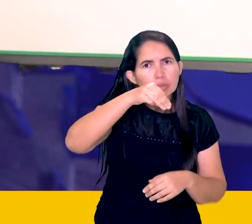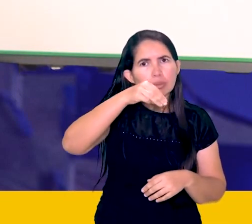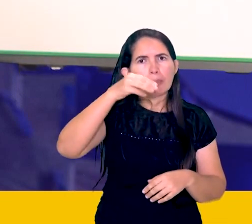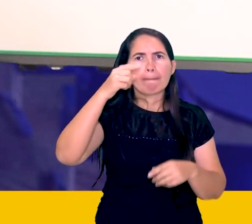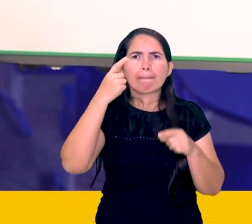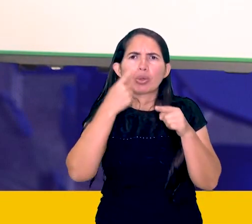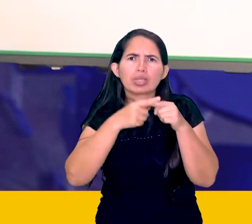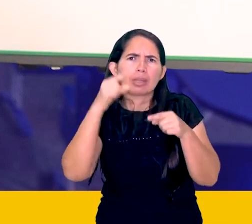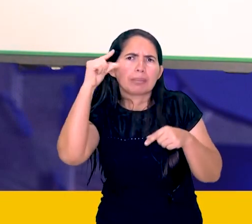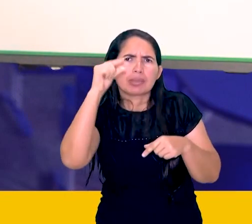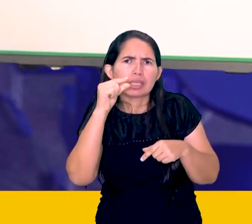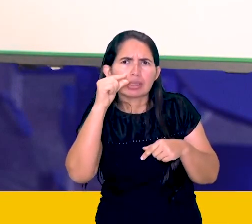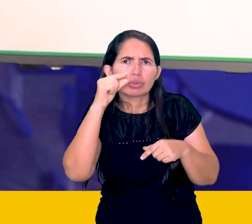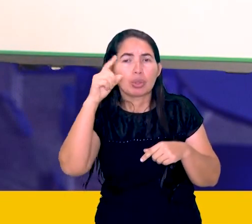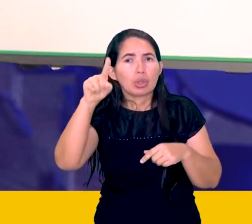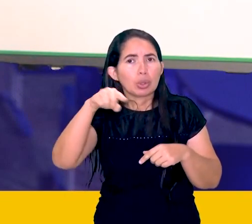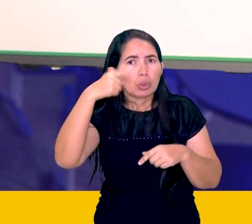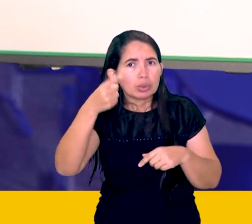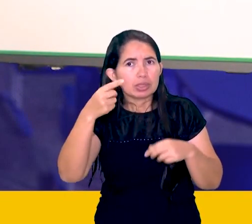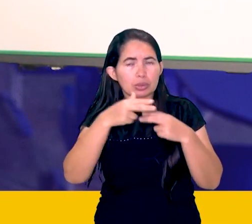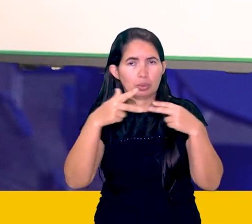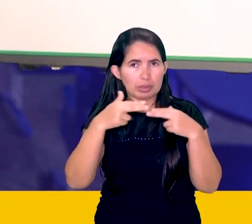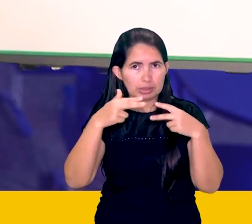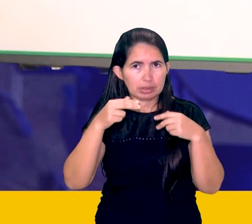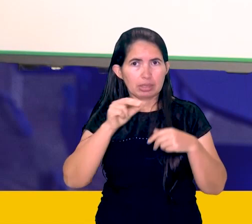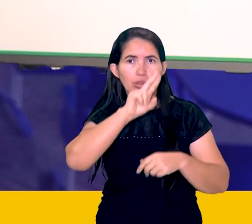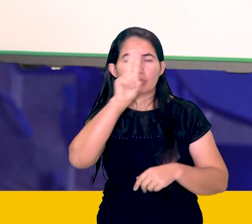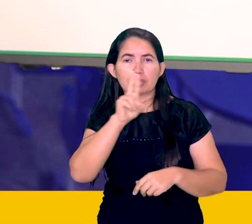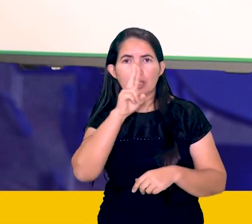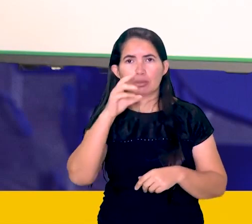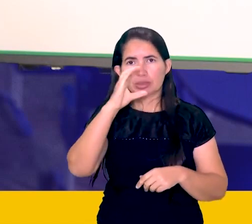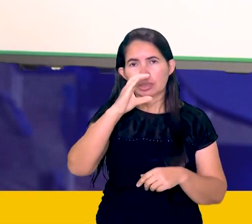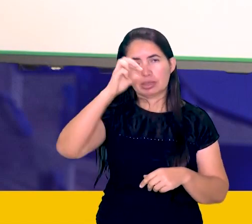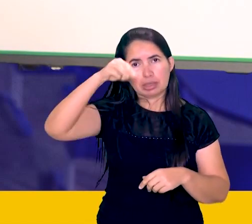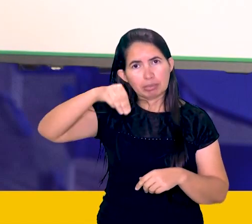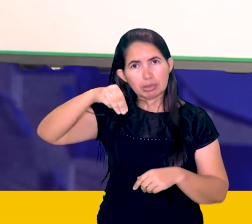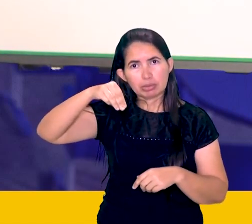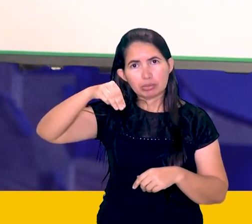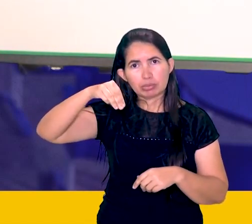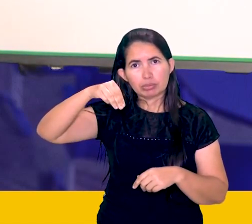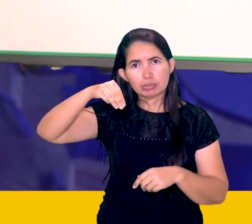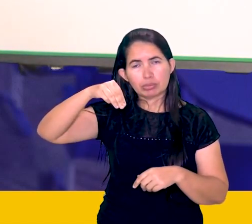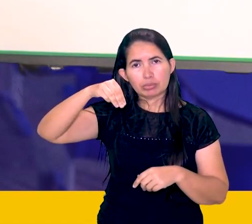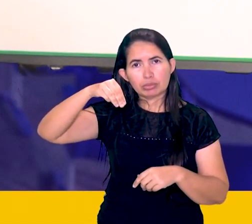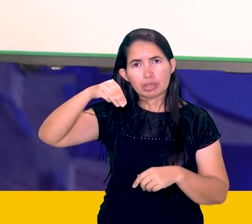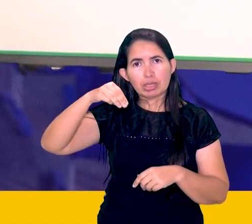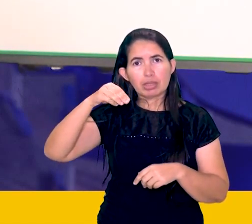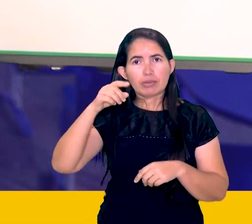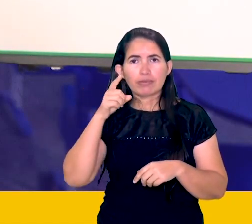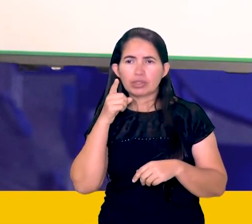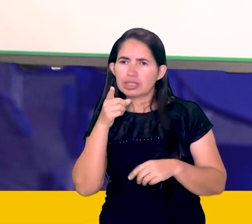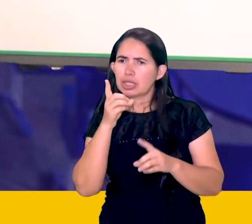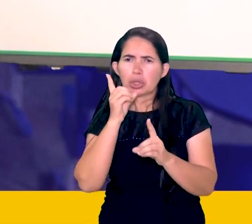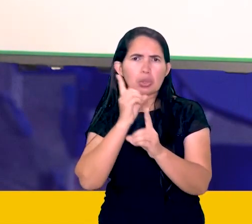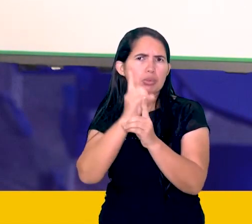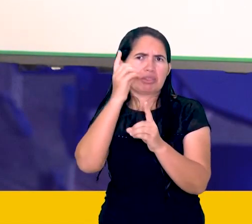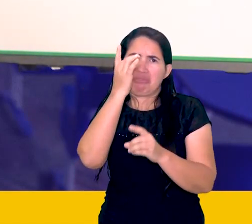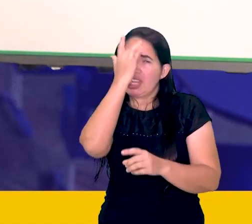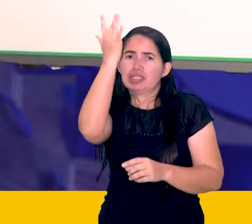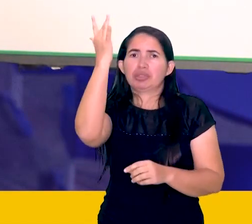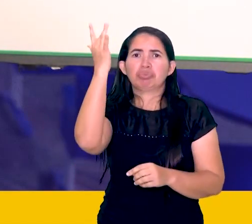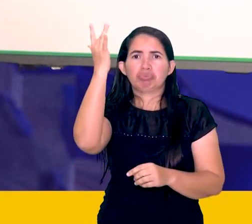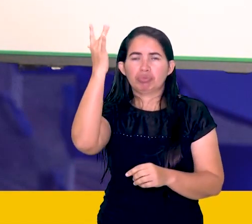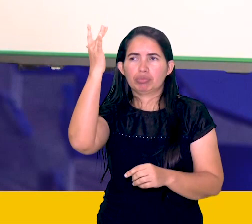pequeno. Em outras situações, você vai utilizar o centímetro. Você facilmente encontra no